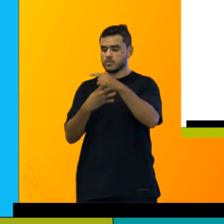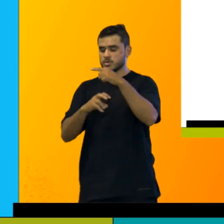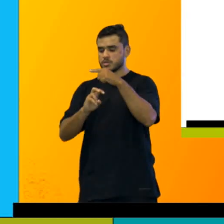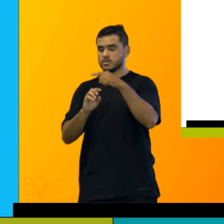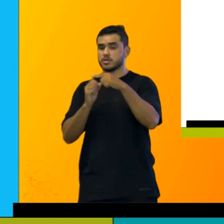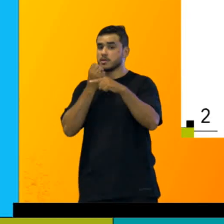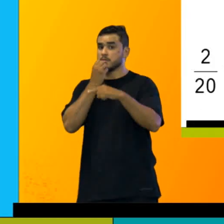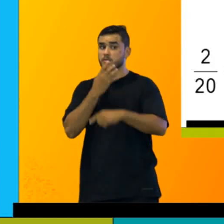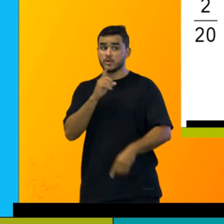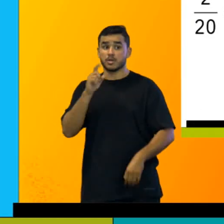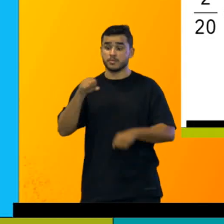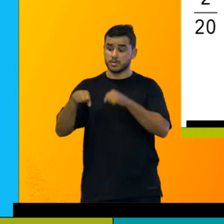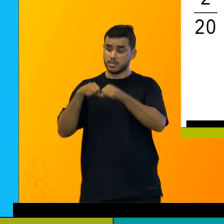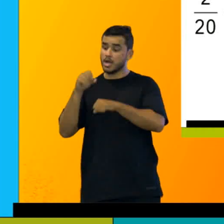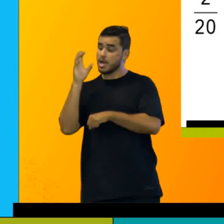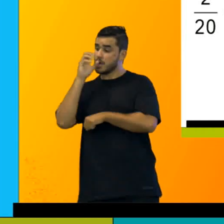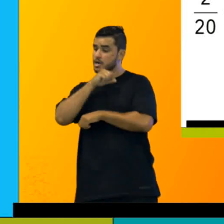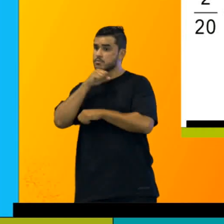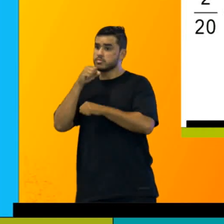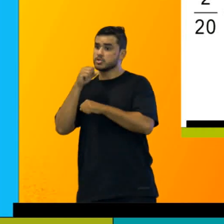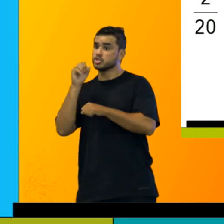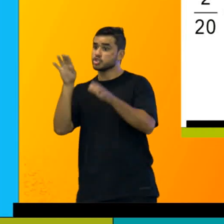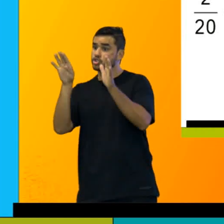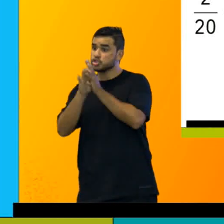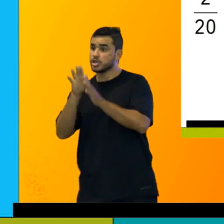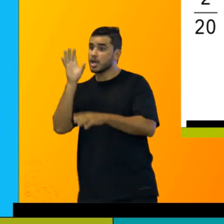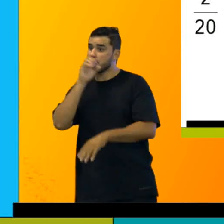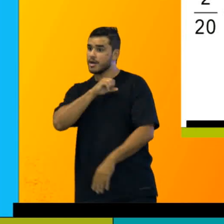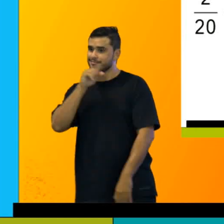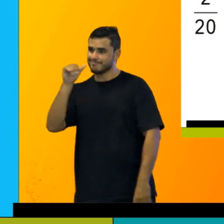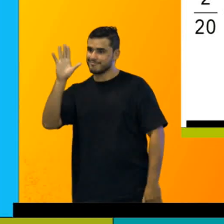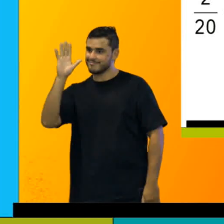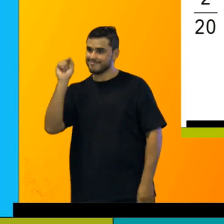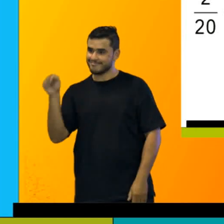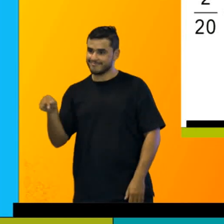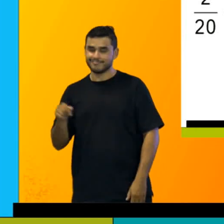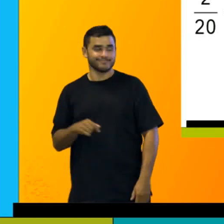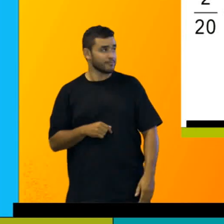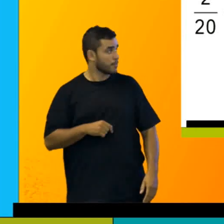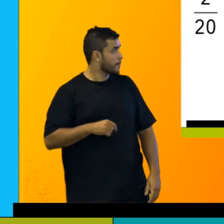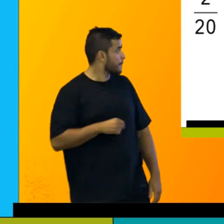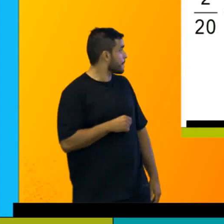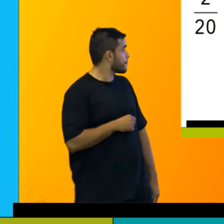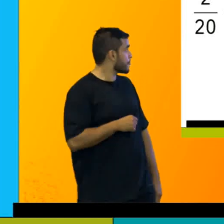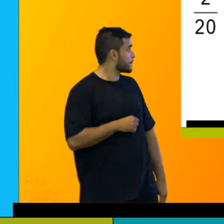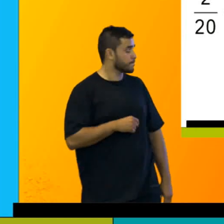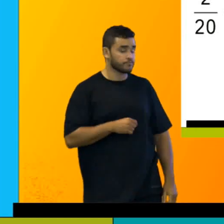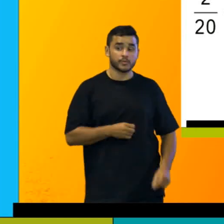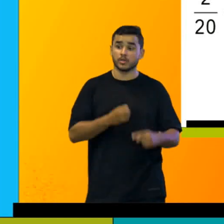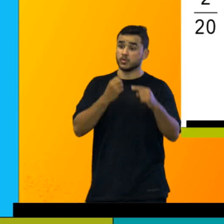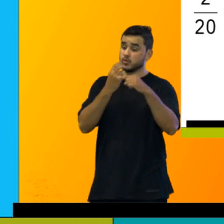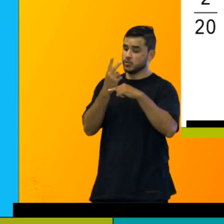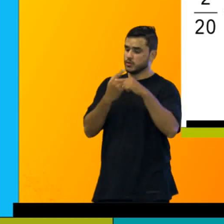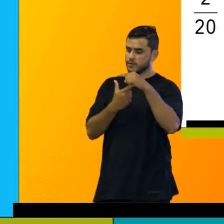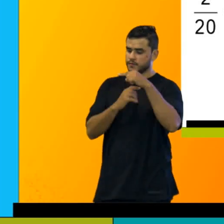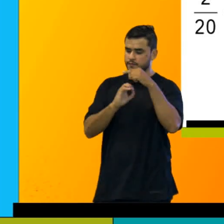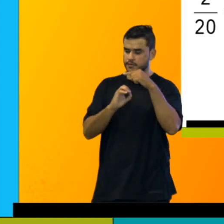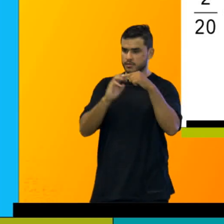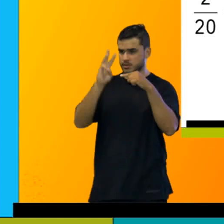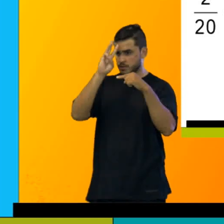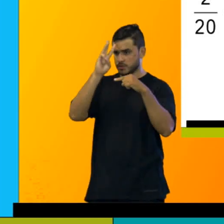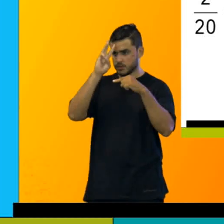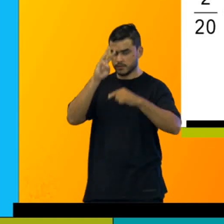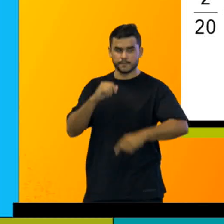caso, ó, sem precisar fazer a divisão para não perder aquele tempo, Maico, ó. 2 do ônibus dividido por 20. Aqui é a terça-feira,